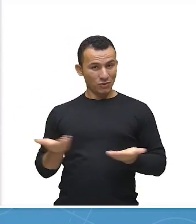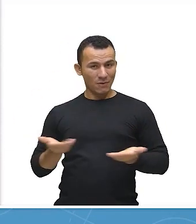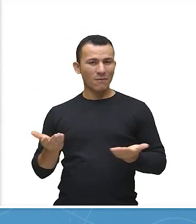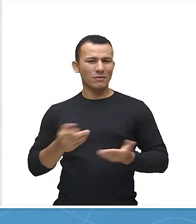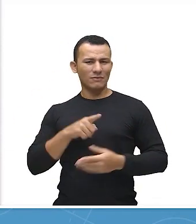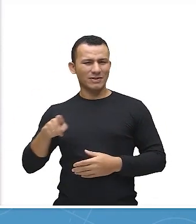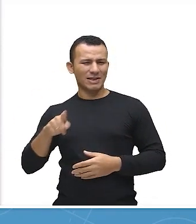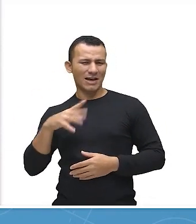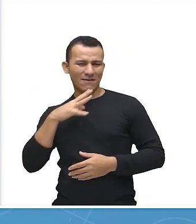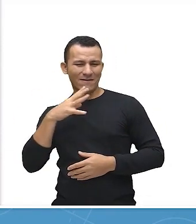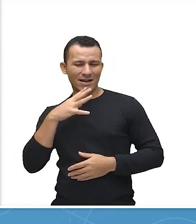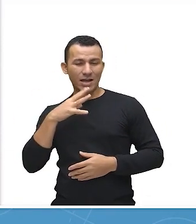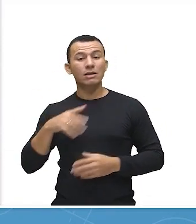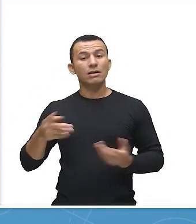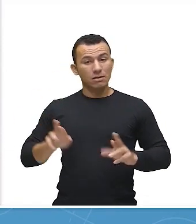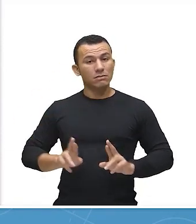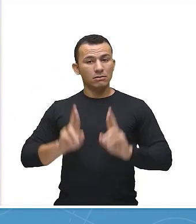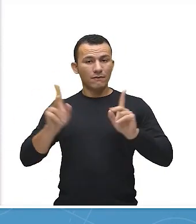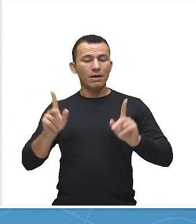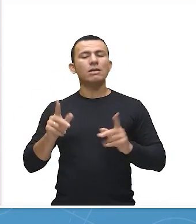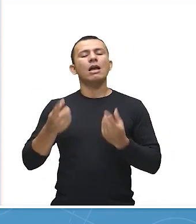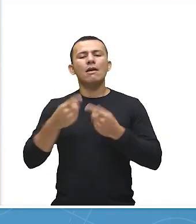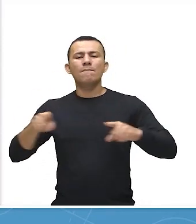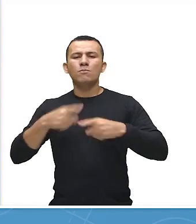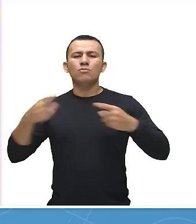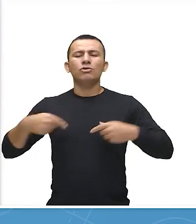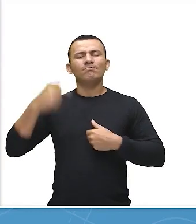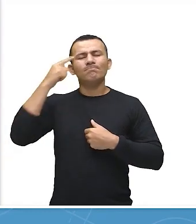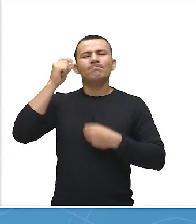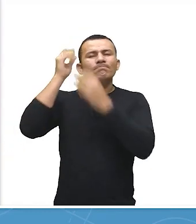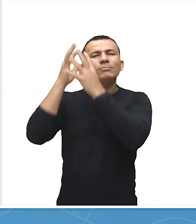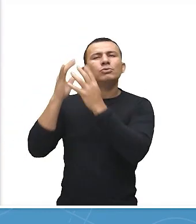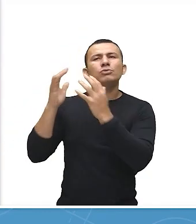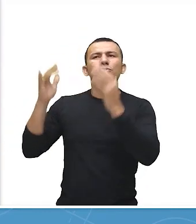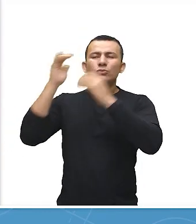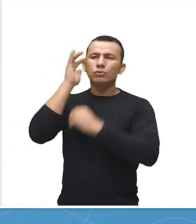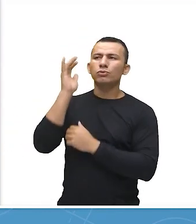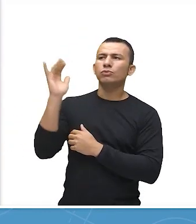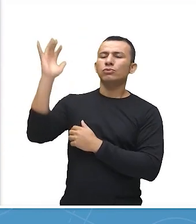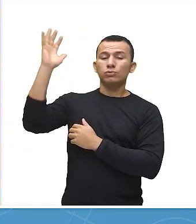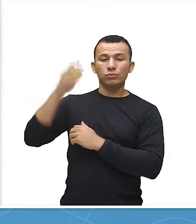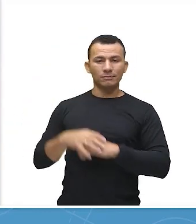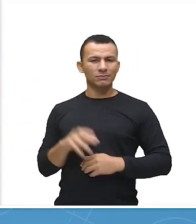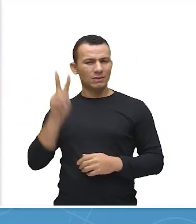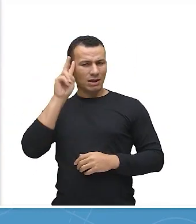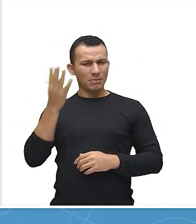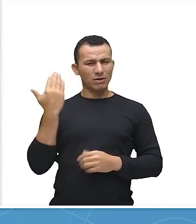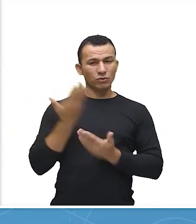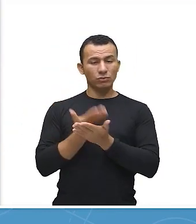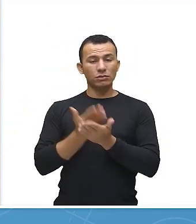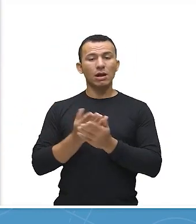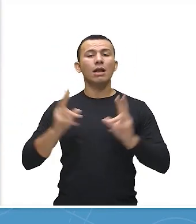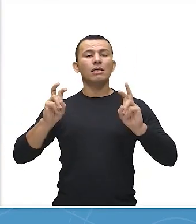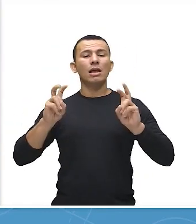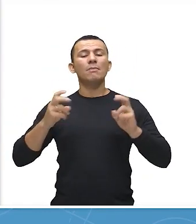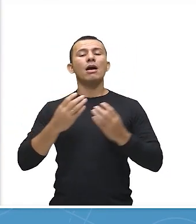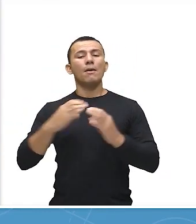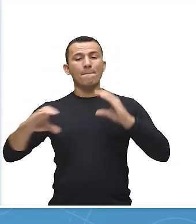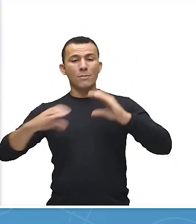atrás o canto gregoriano, e o interessante é que o que eu escutei ele era a capela. Como assim, professora, a capela? Ele não tinha acompanhamento de instrumento